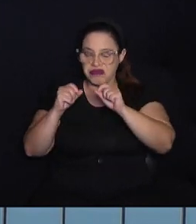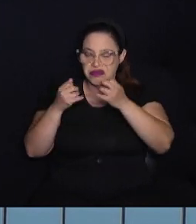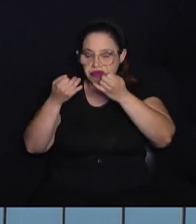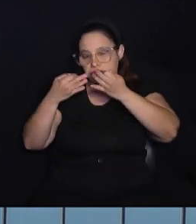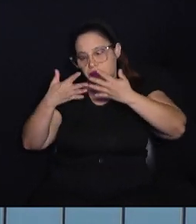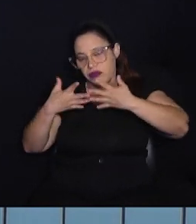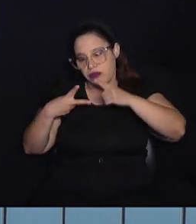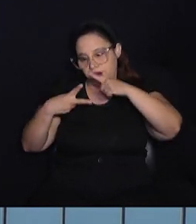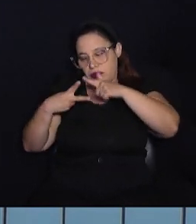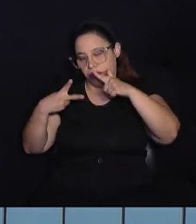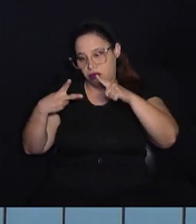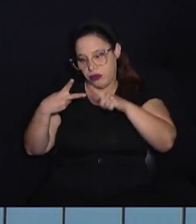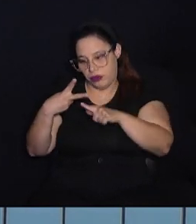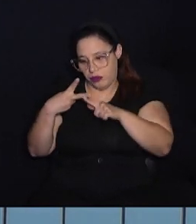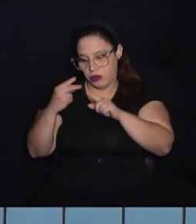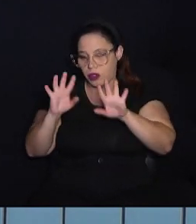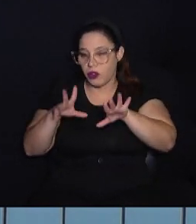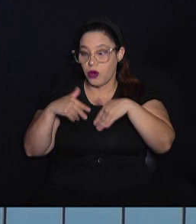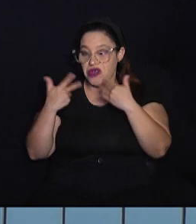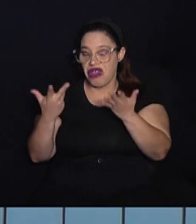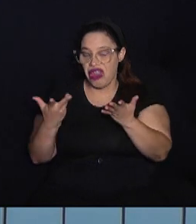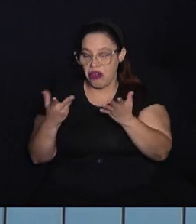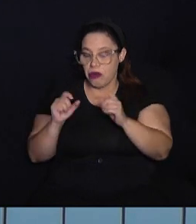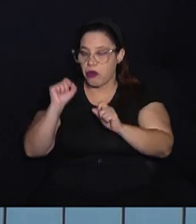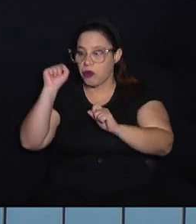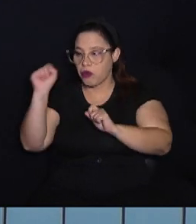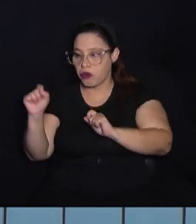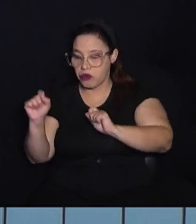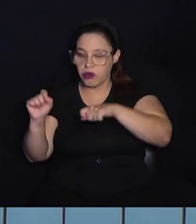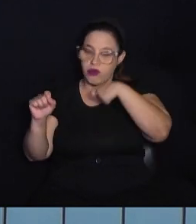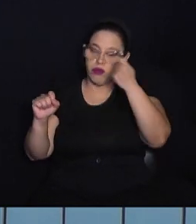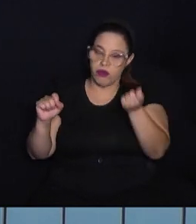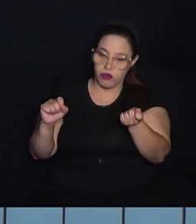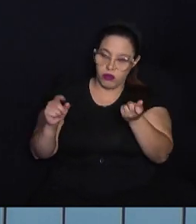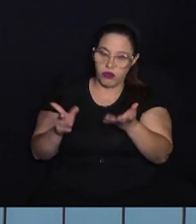pouquinho desses dois tipos. Quais são as características deles?